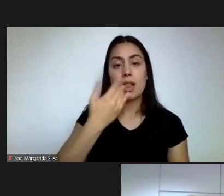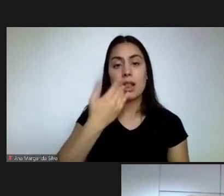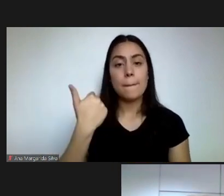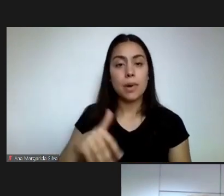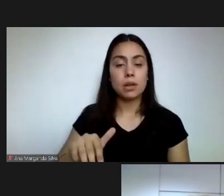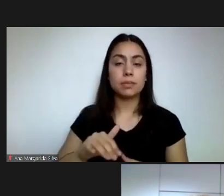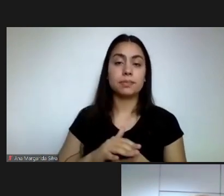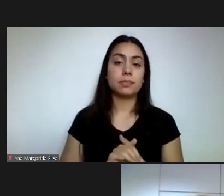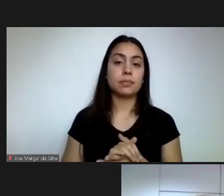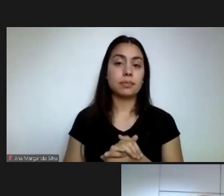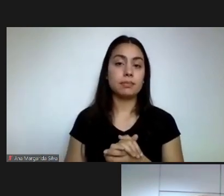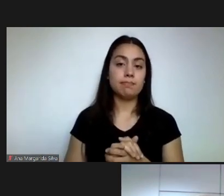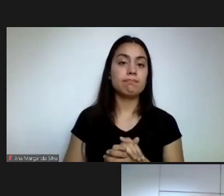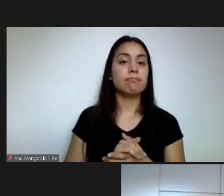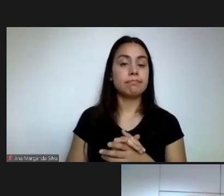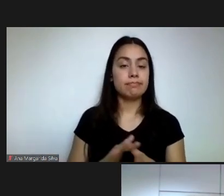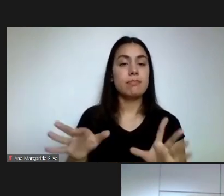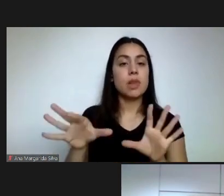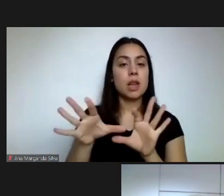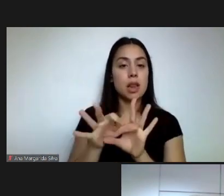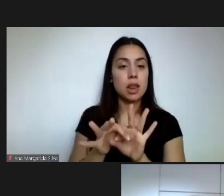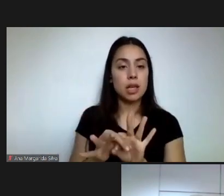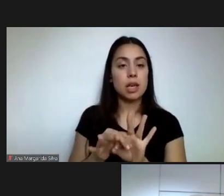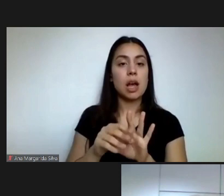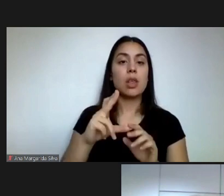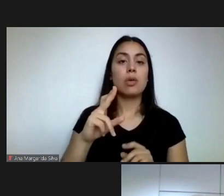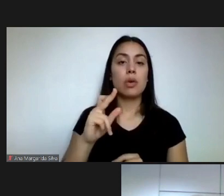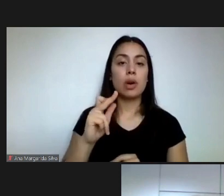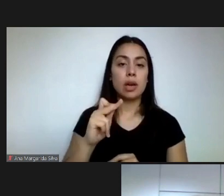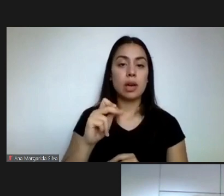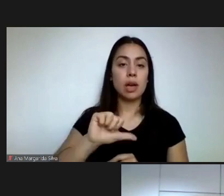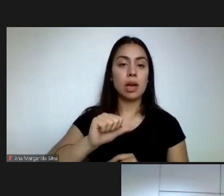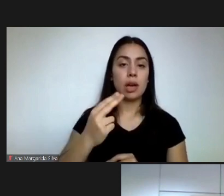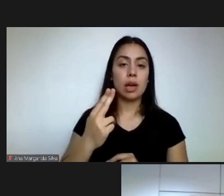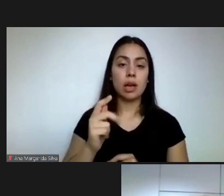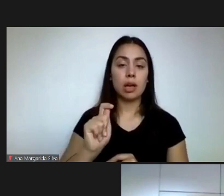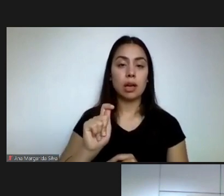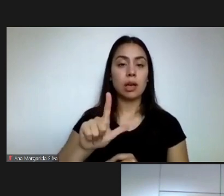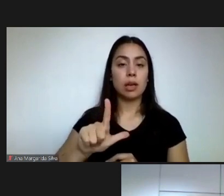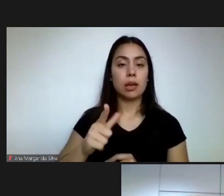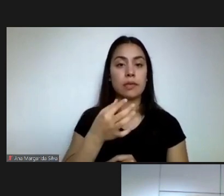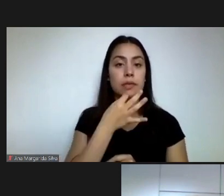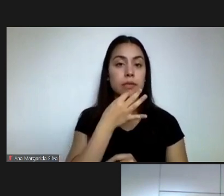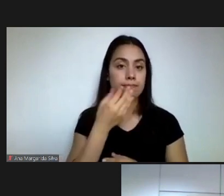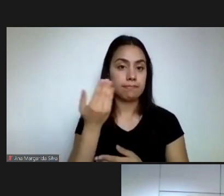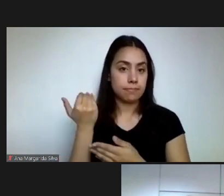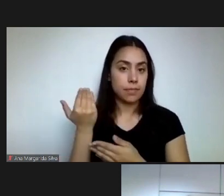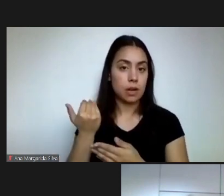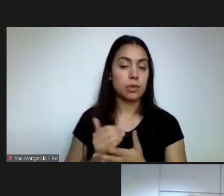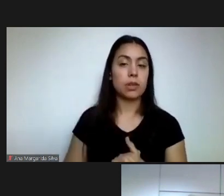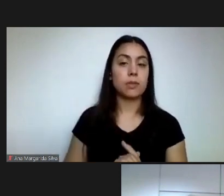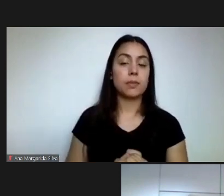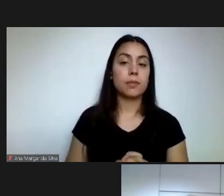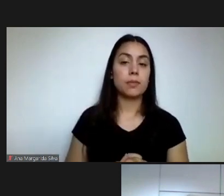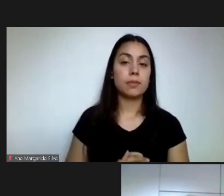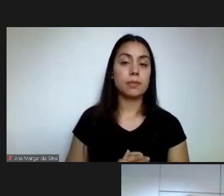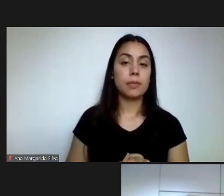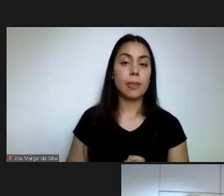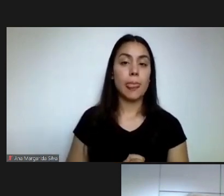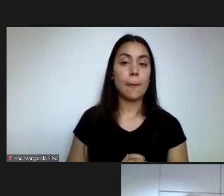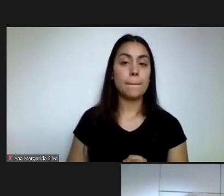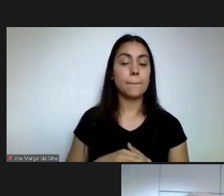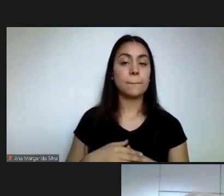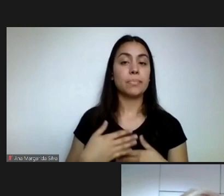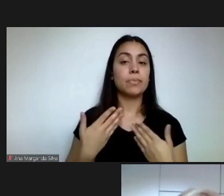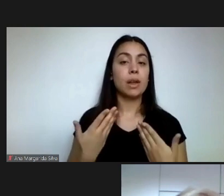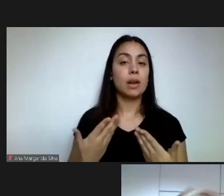Portanto, lá vai aqui mesmo encontro ao que a Ana Raquel Matias dizia ainda há pouco. E agora aqui também, para dar uma chega ao